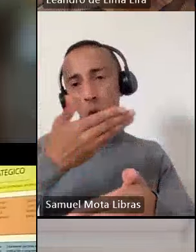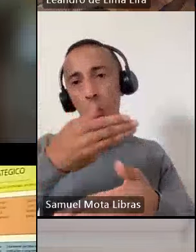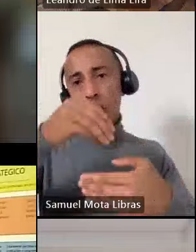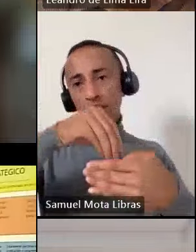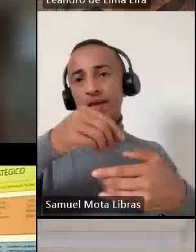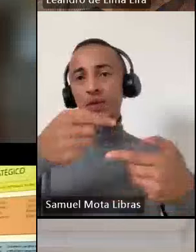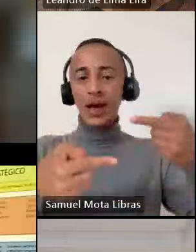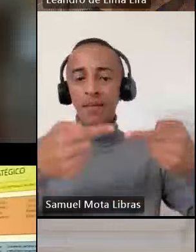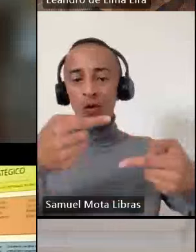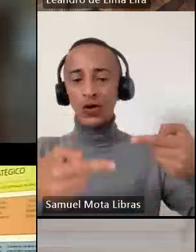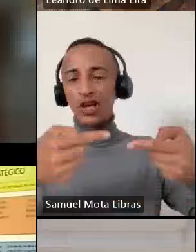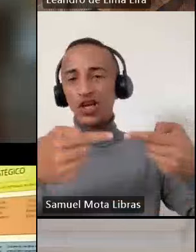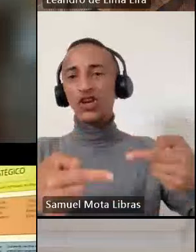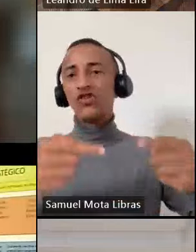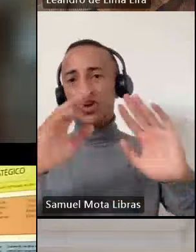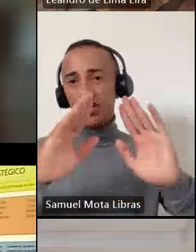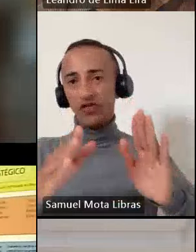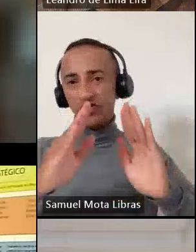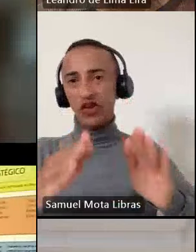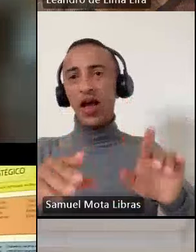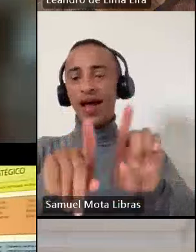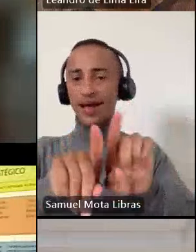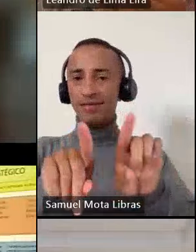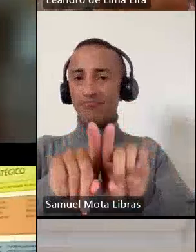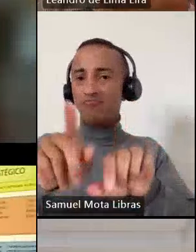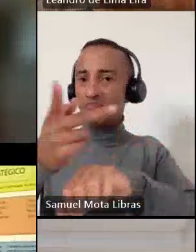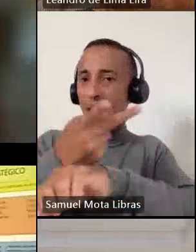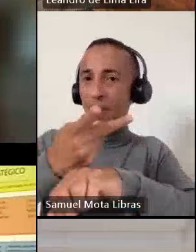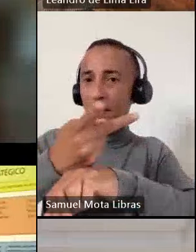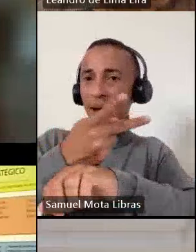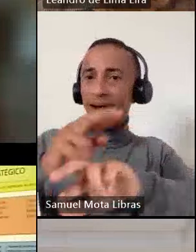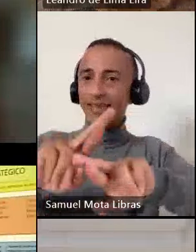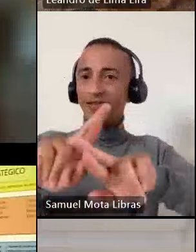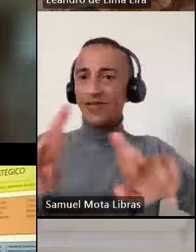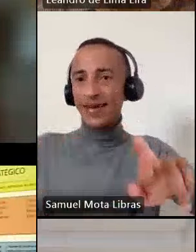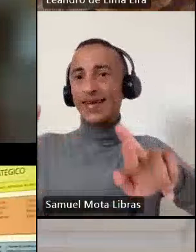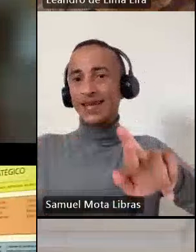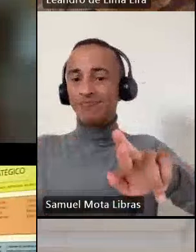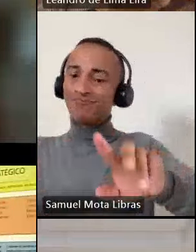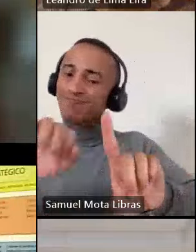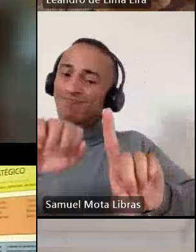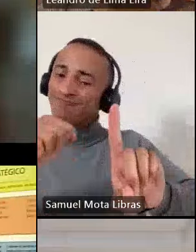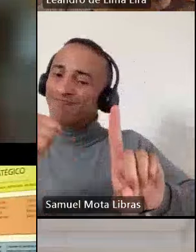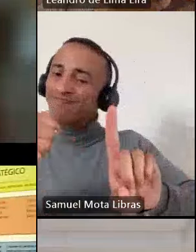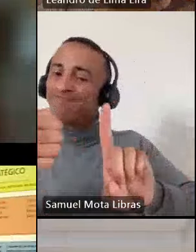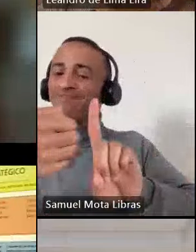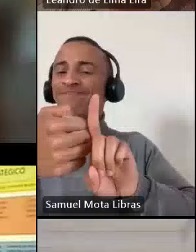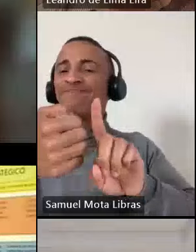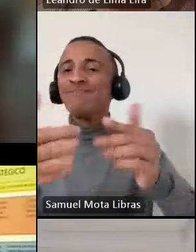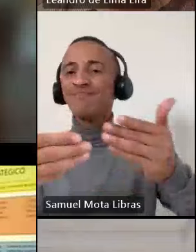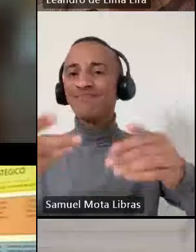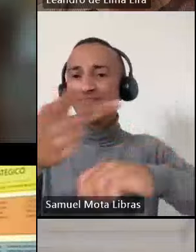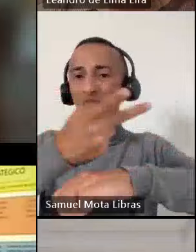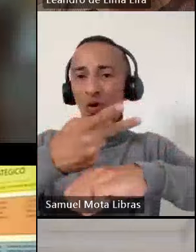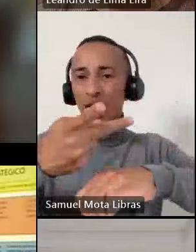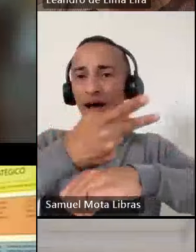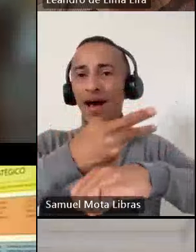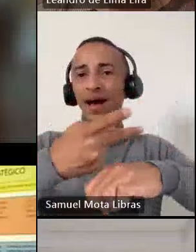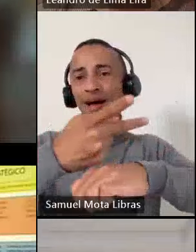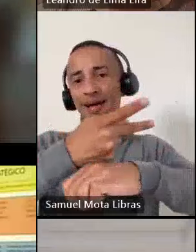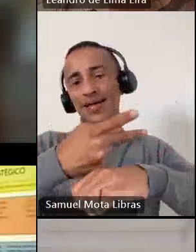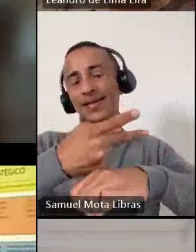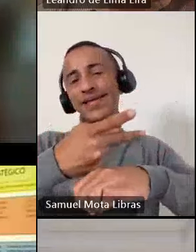escuta de diferente setores da sociedade para buscar um pouco das dificuldades na prática quando a gente fala em descentralização né